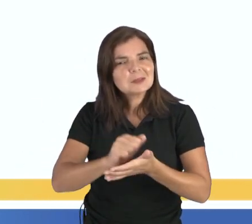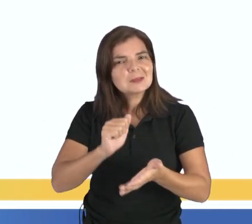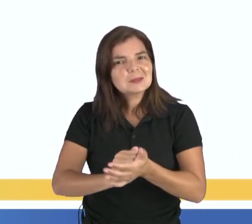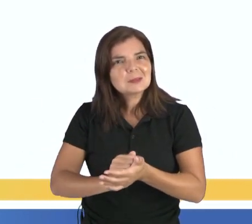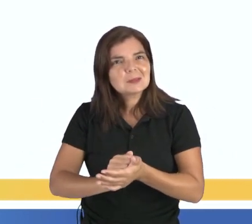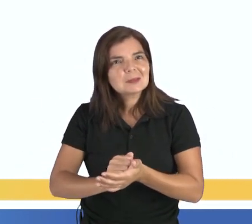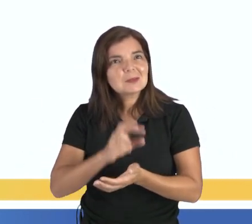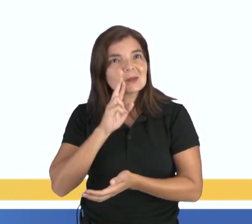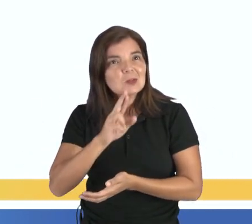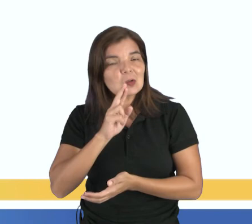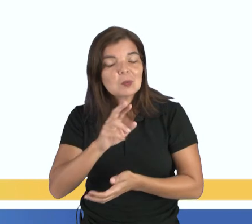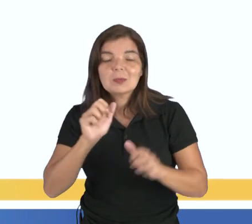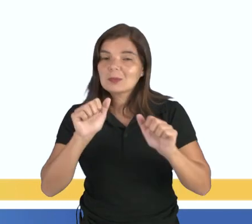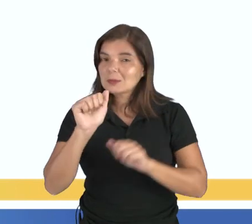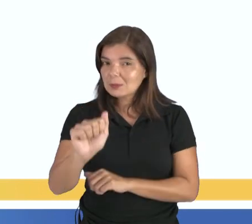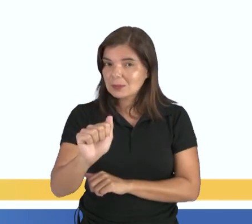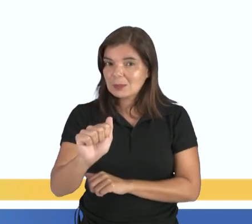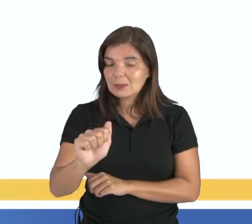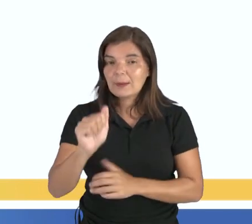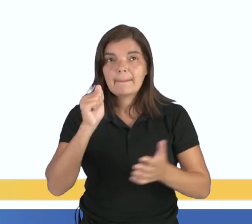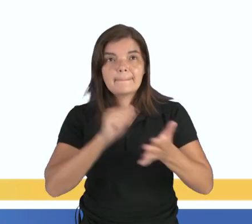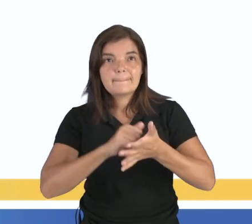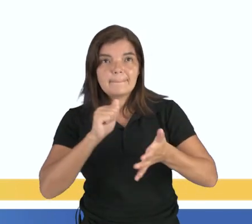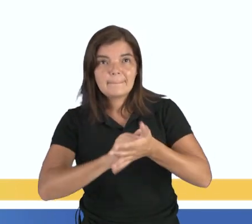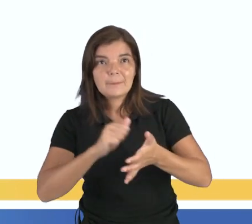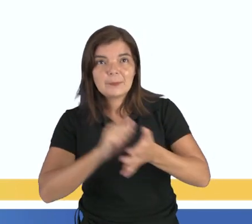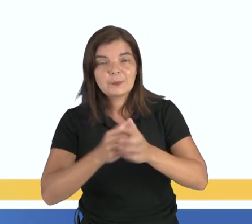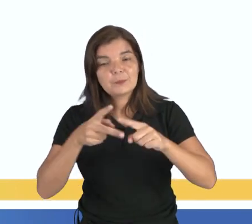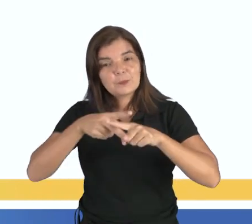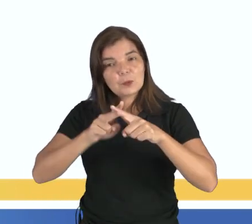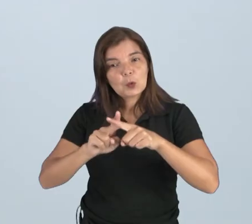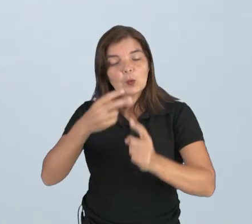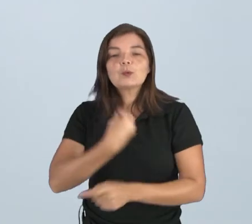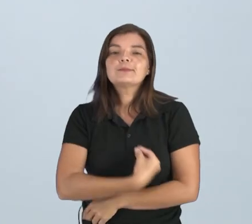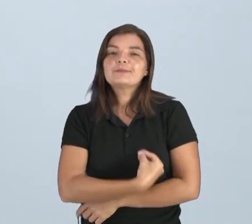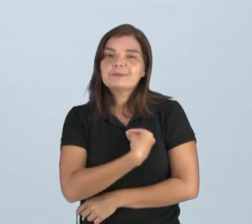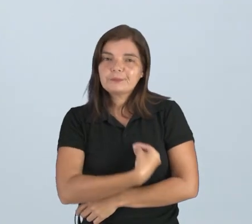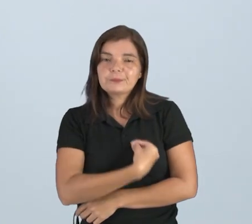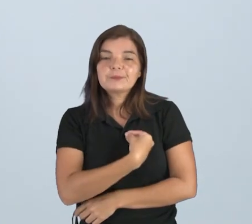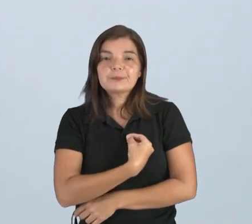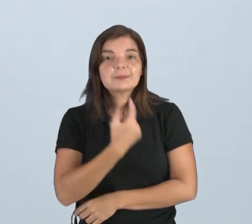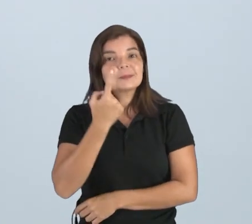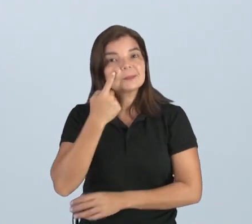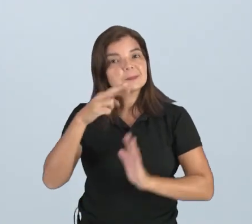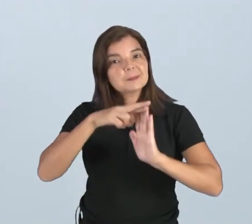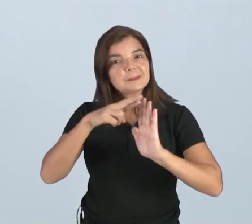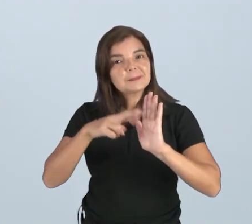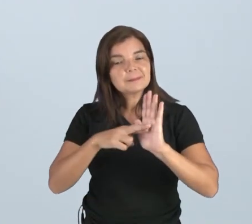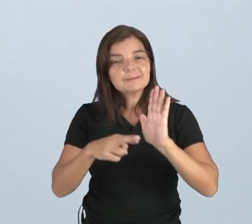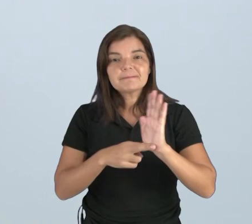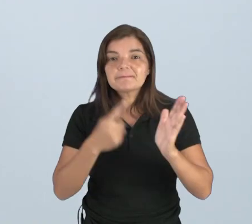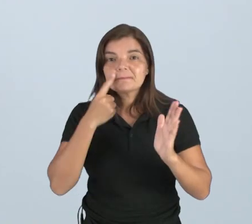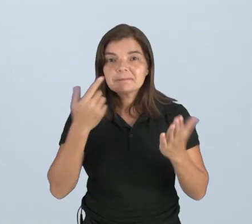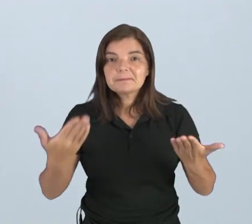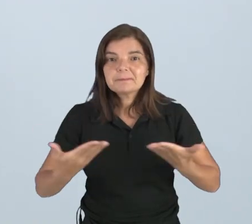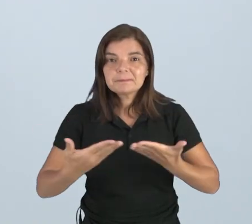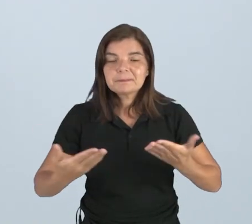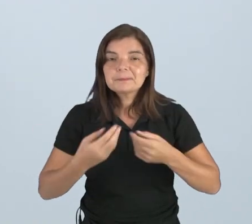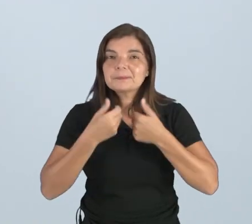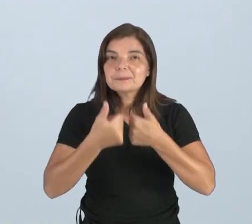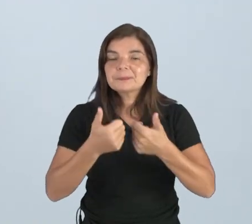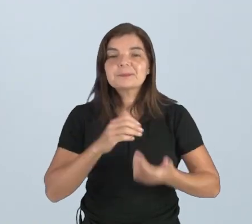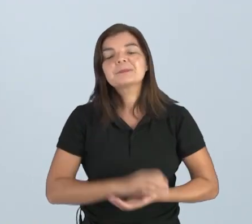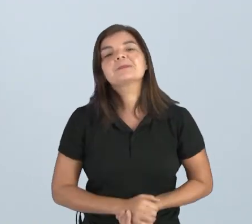Essa daqui, galera, ó. Batem, consertam-se e houve, baseando-se nas regras que a gente viu há pouco. Tá